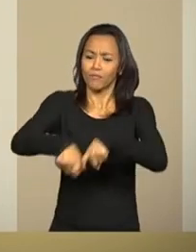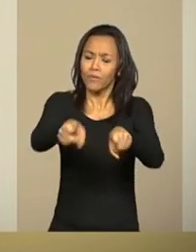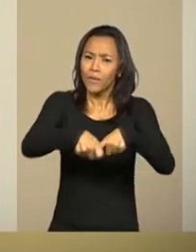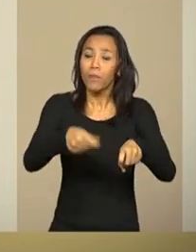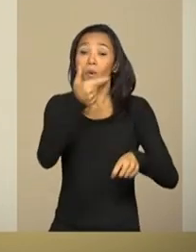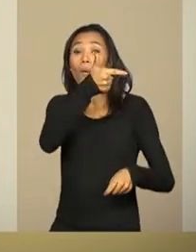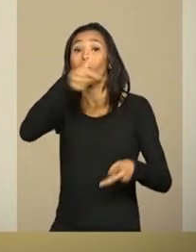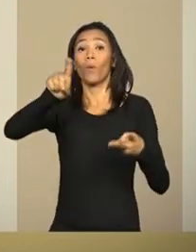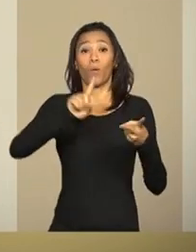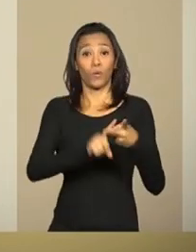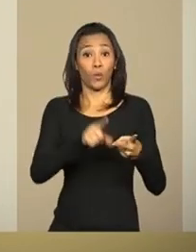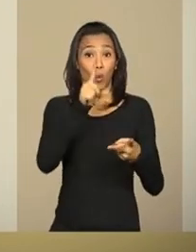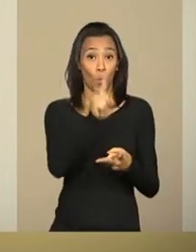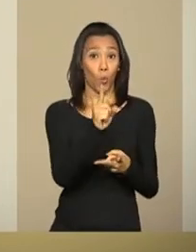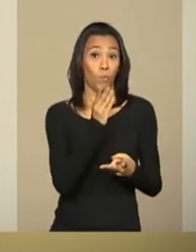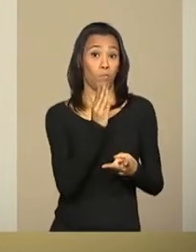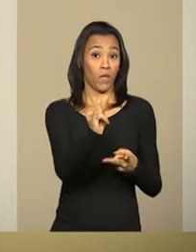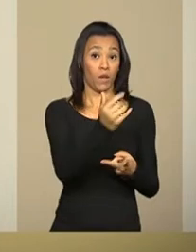um crédito de